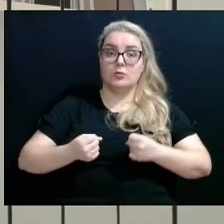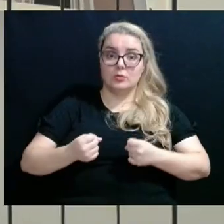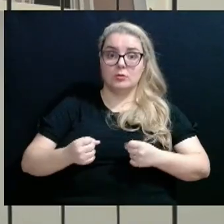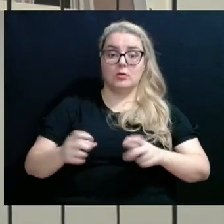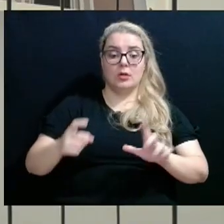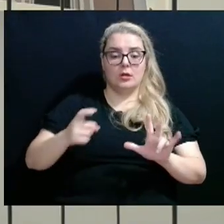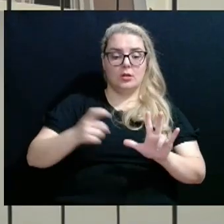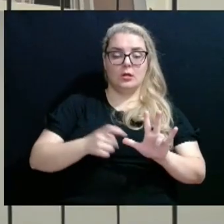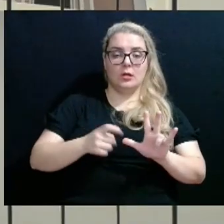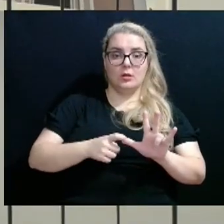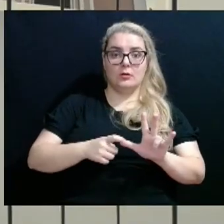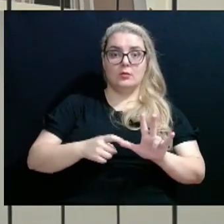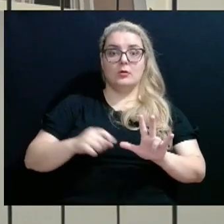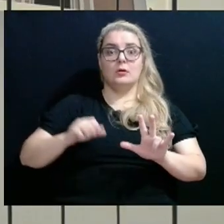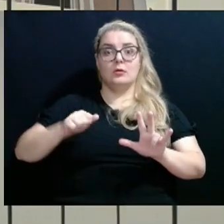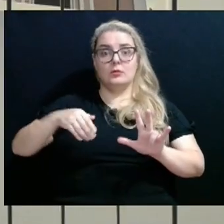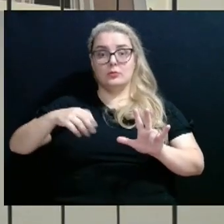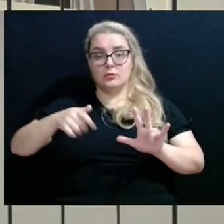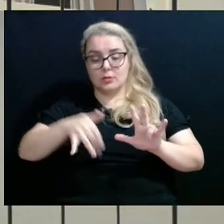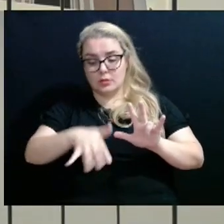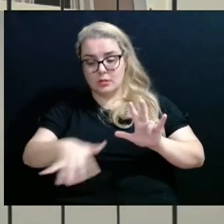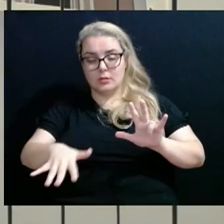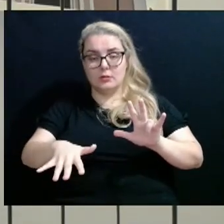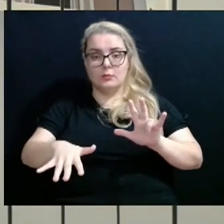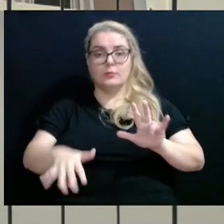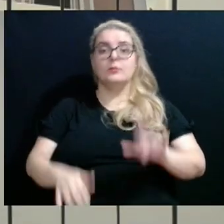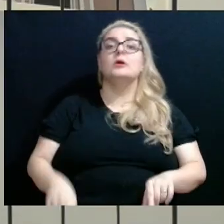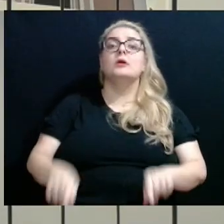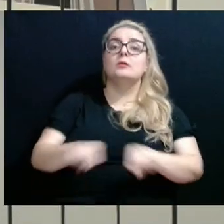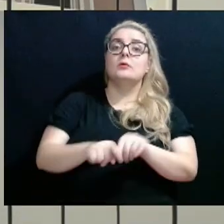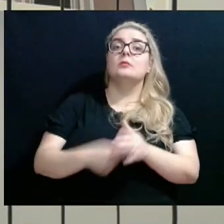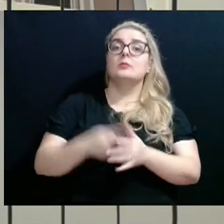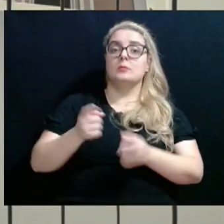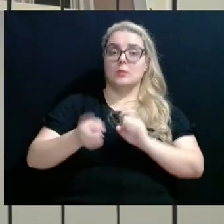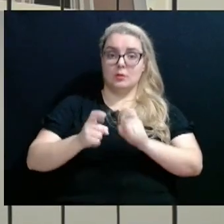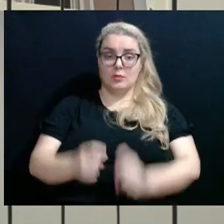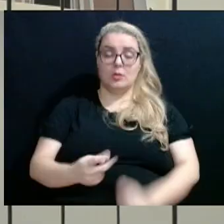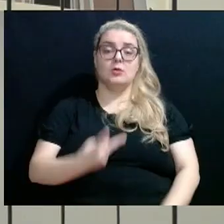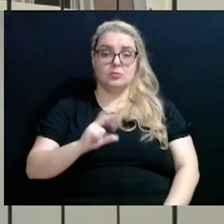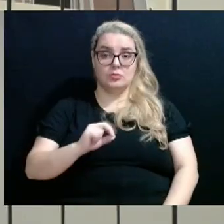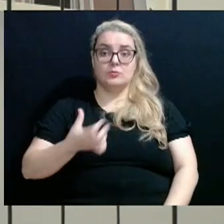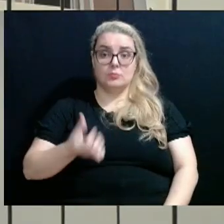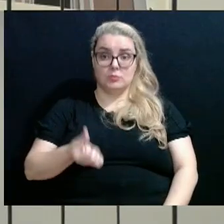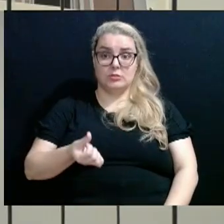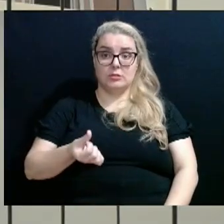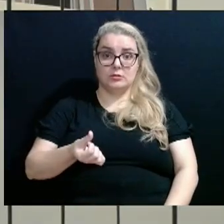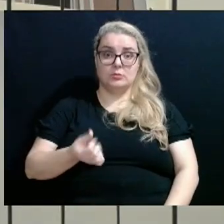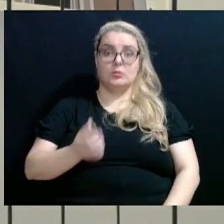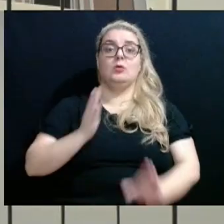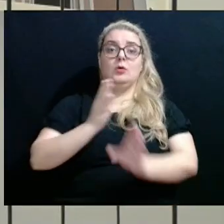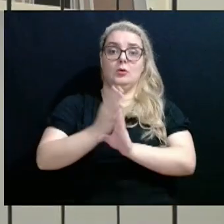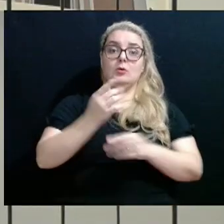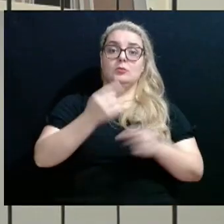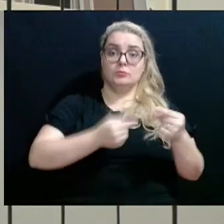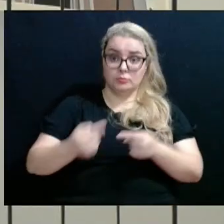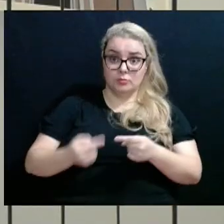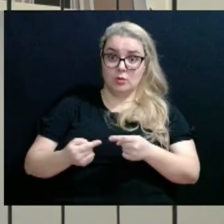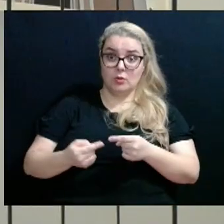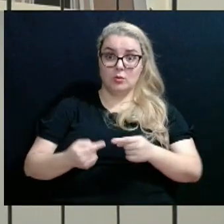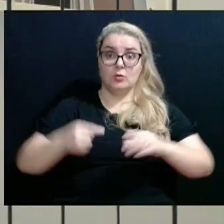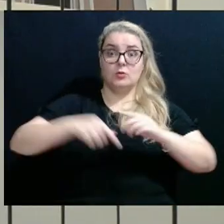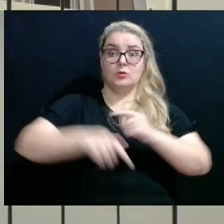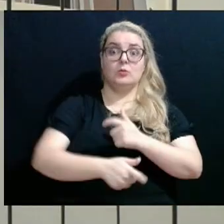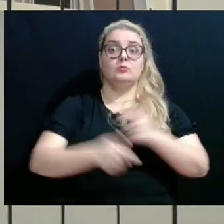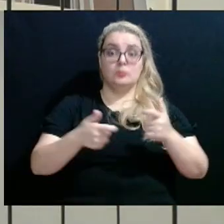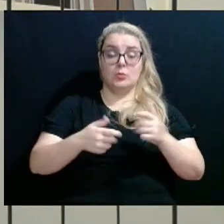e do Cânhamo Industrial realizou a primeira reunião de 2026. O encontro debateu os avanços nas regras